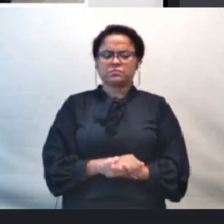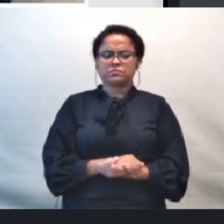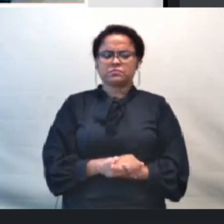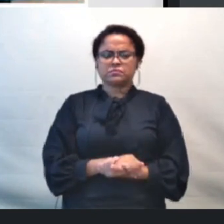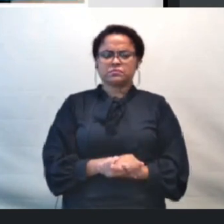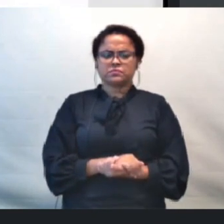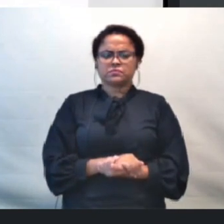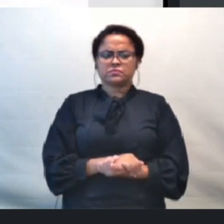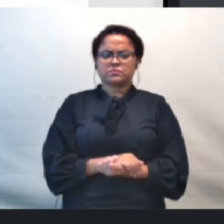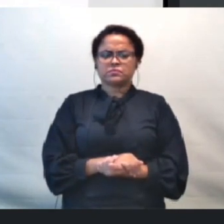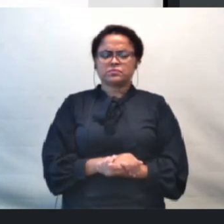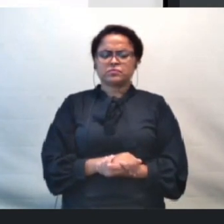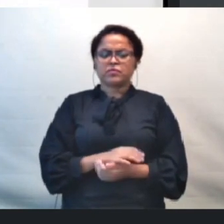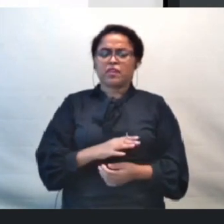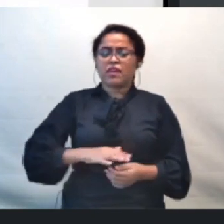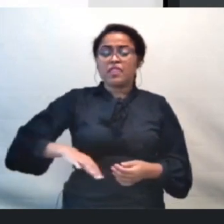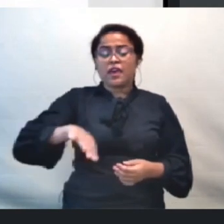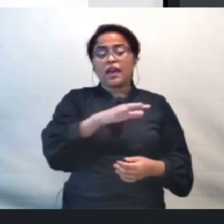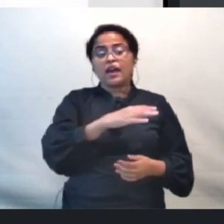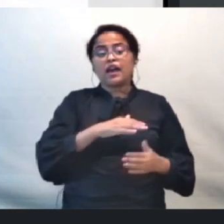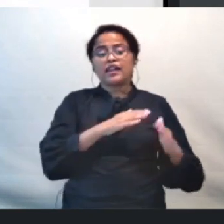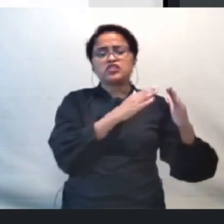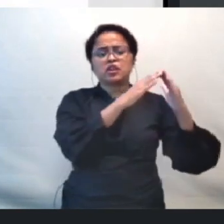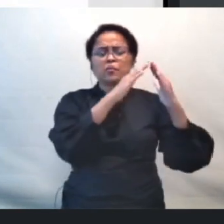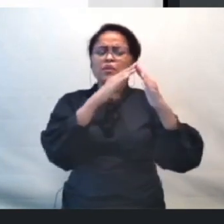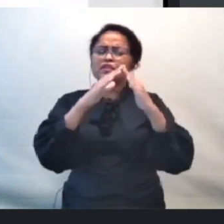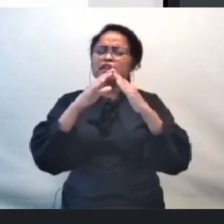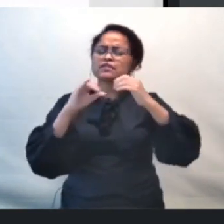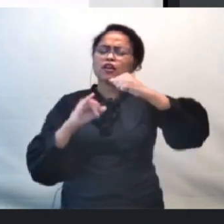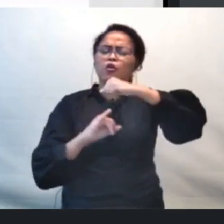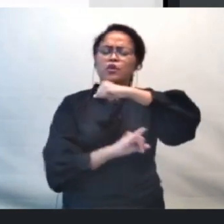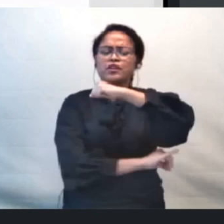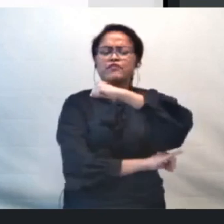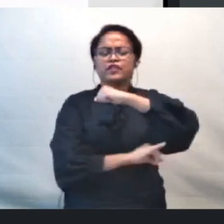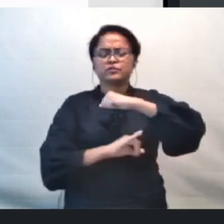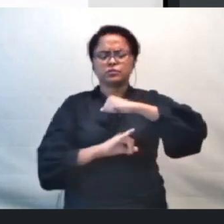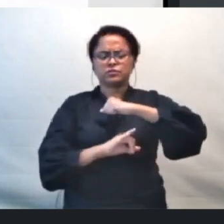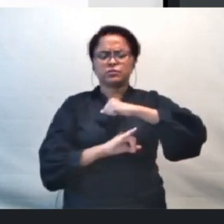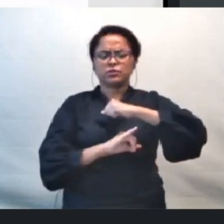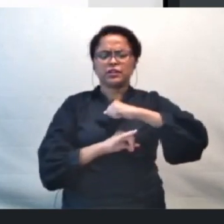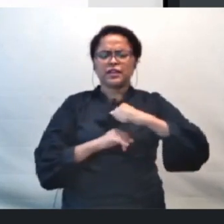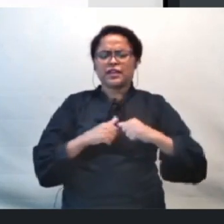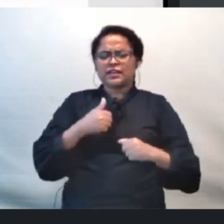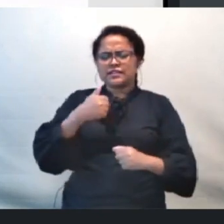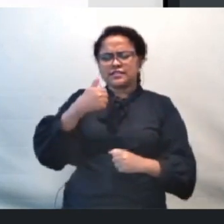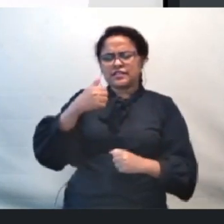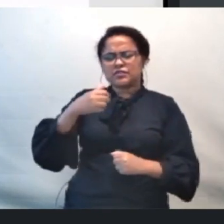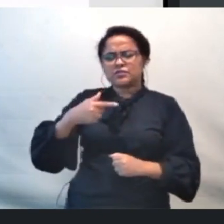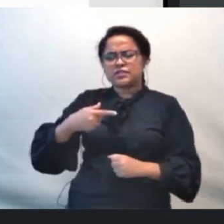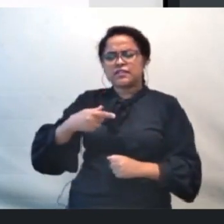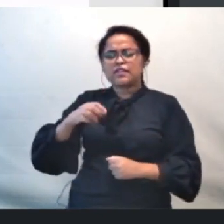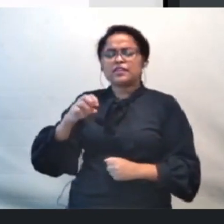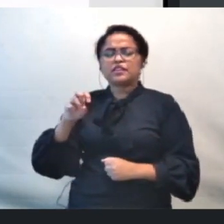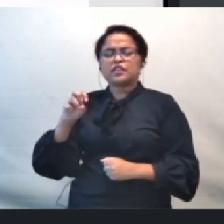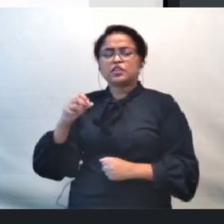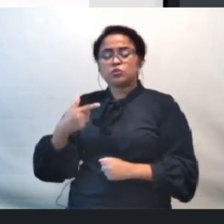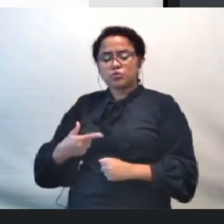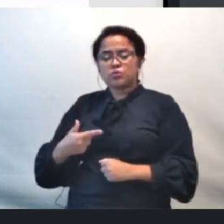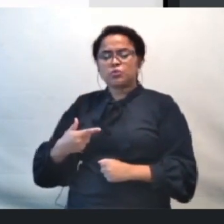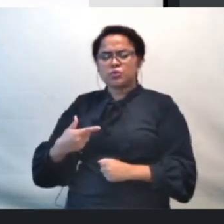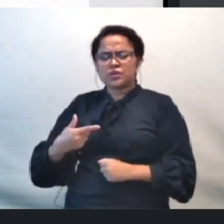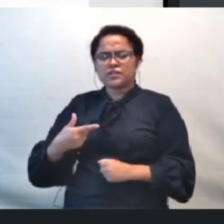Aqui na área de habitação e infraestrutura, nós estamos falando aqui de 172 unidades habitacionais que